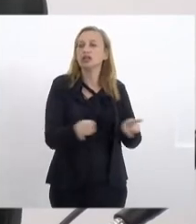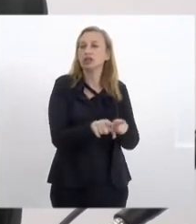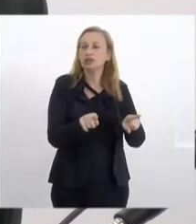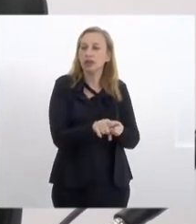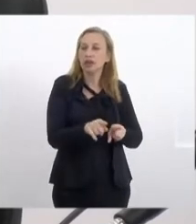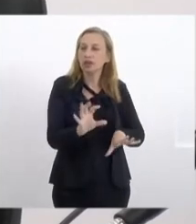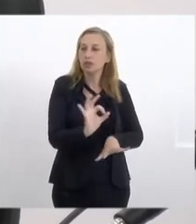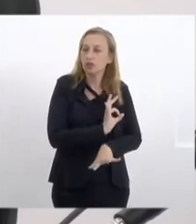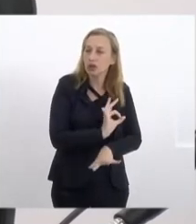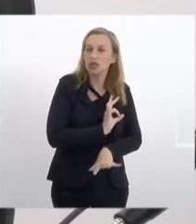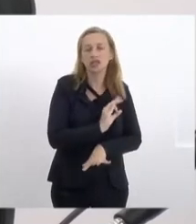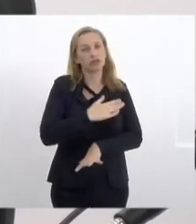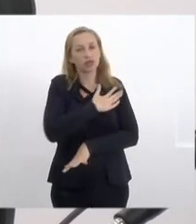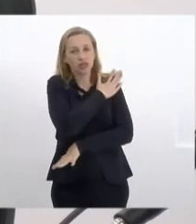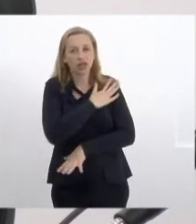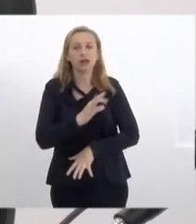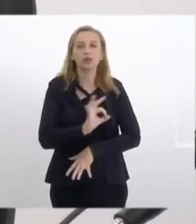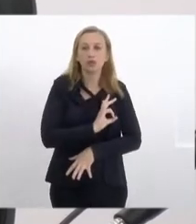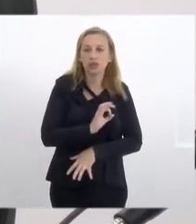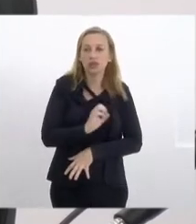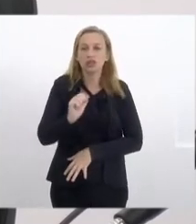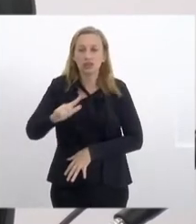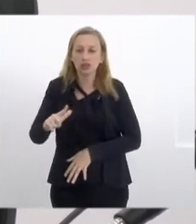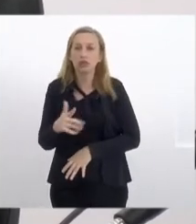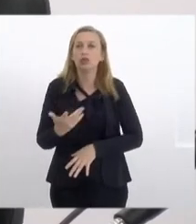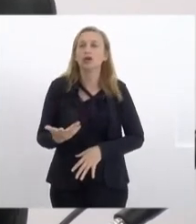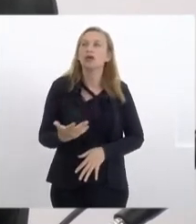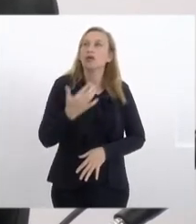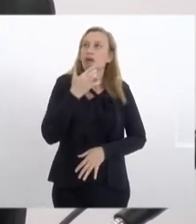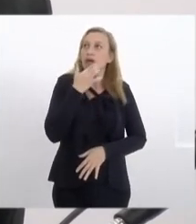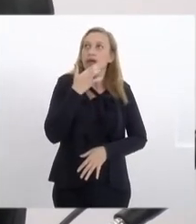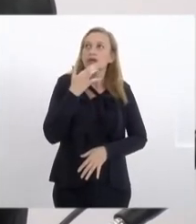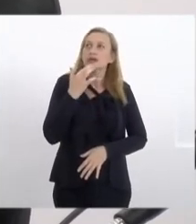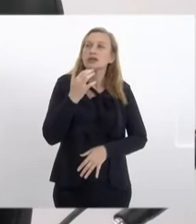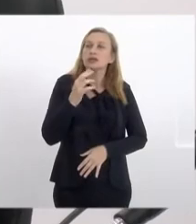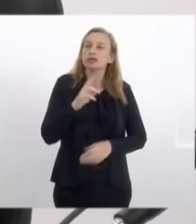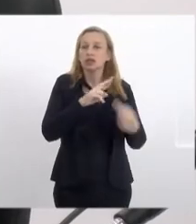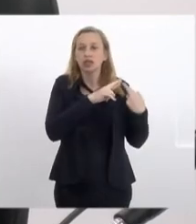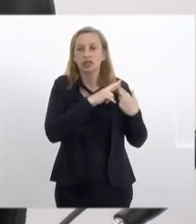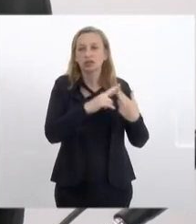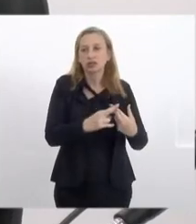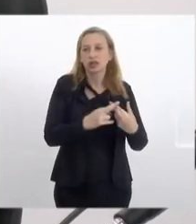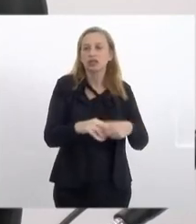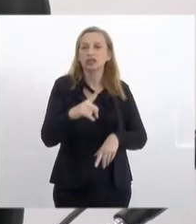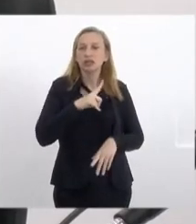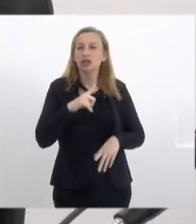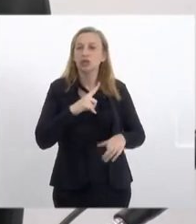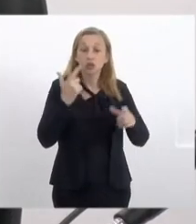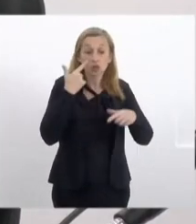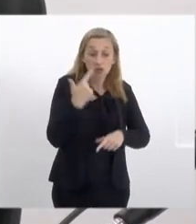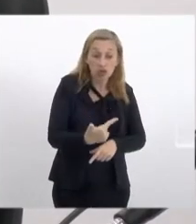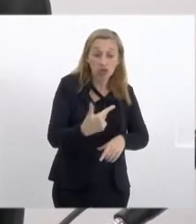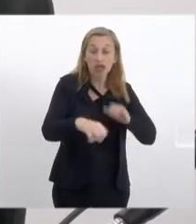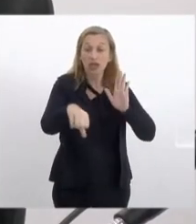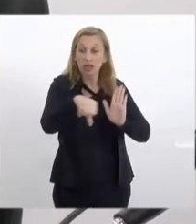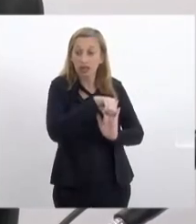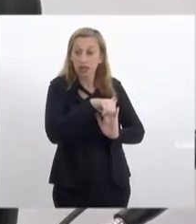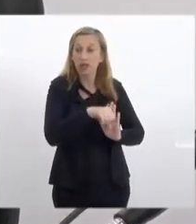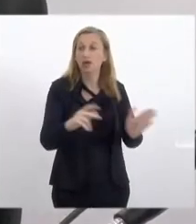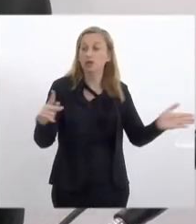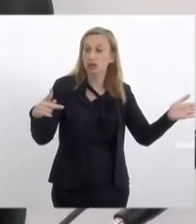de segurança, Polícia Militar e Polícia Civil, para responsabilizar quando há cenas de crime sendo